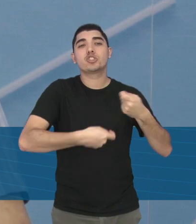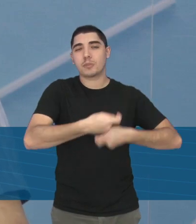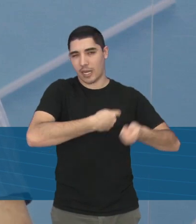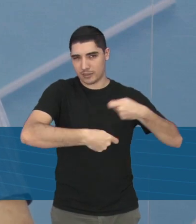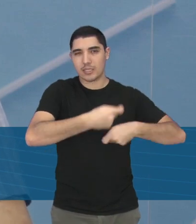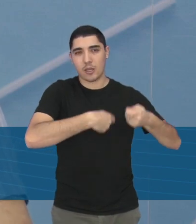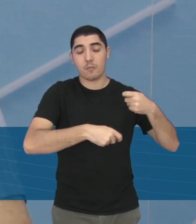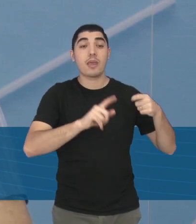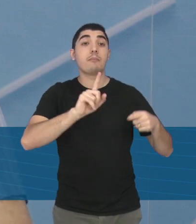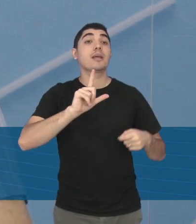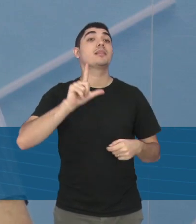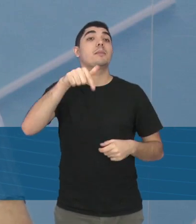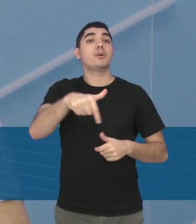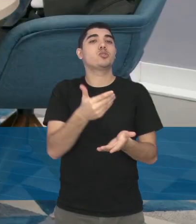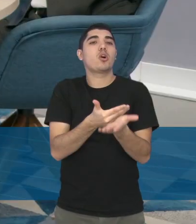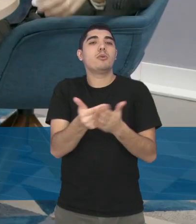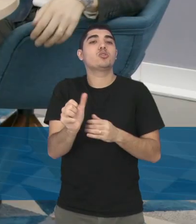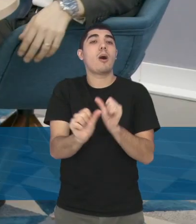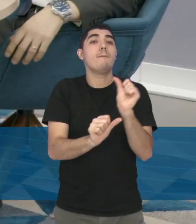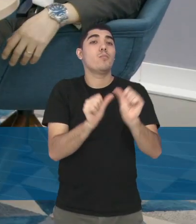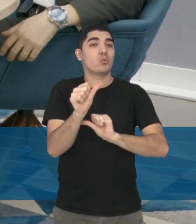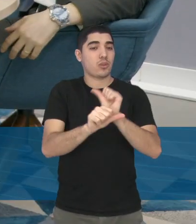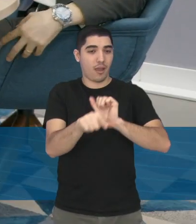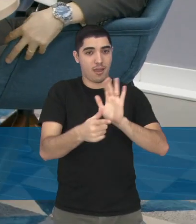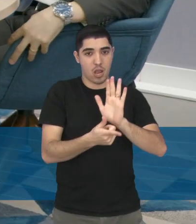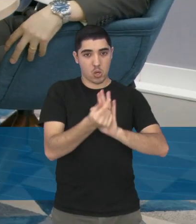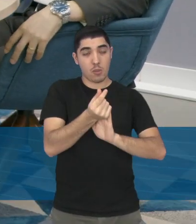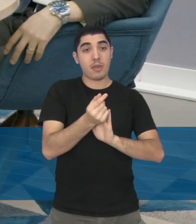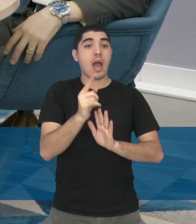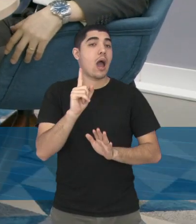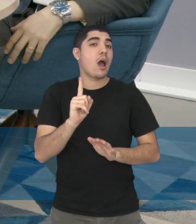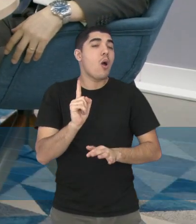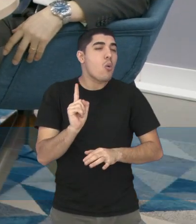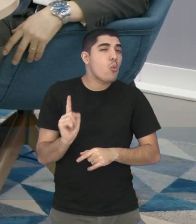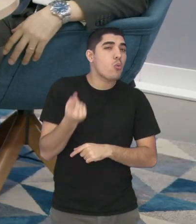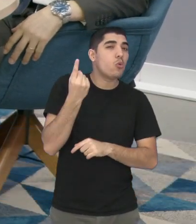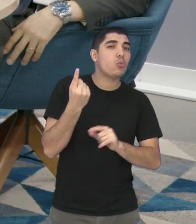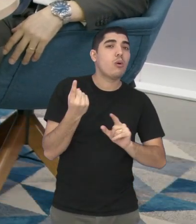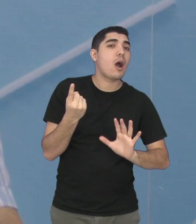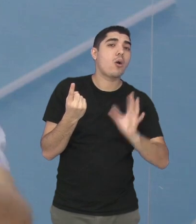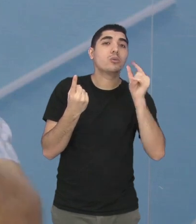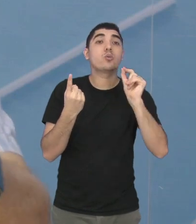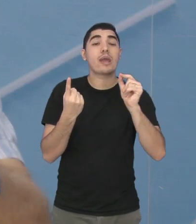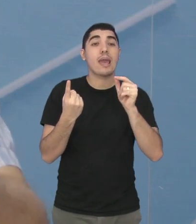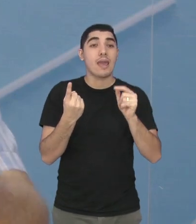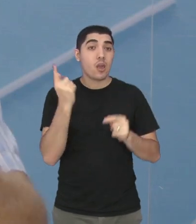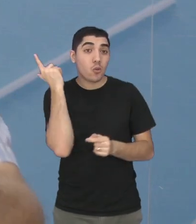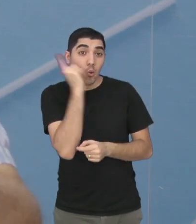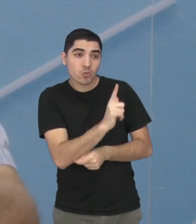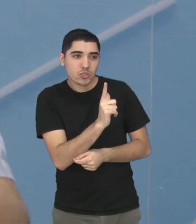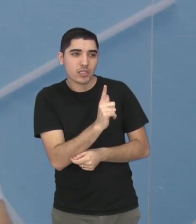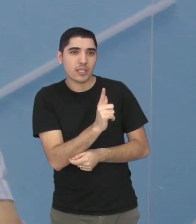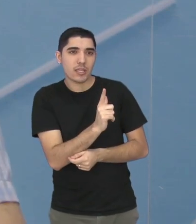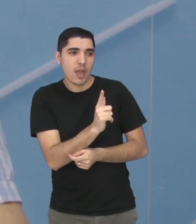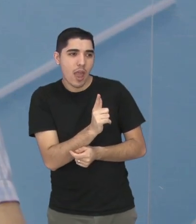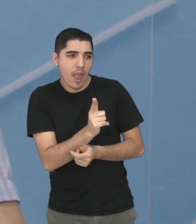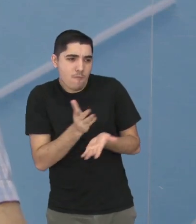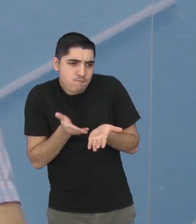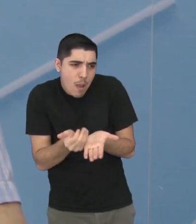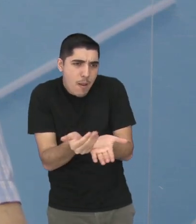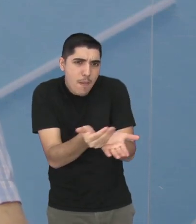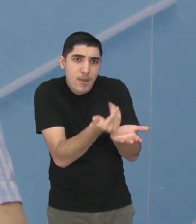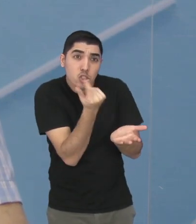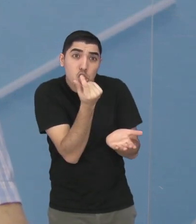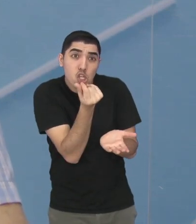economia, essa competitividade mundial passou a ter uma única coisa, que é o seguinte, é obter lucro, ganhar. Né? E para